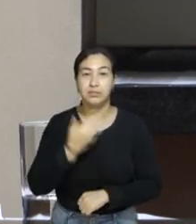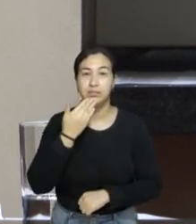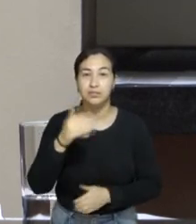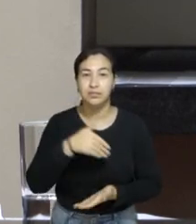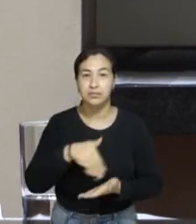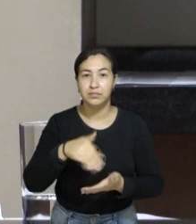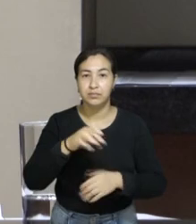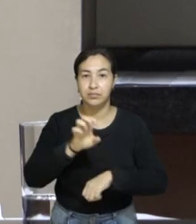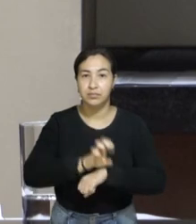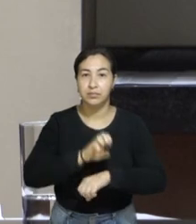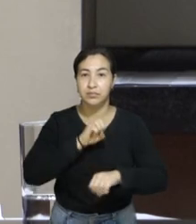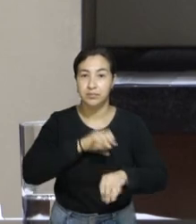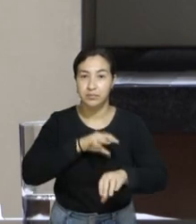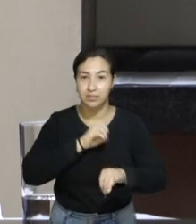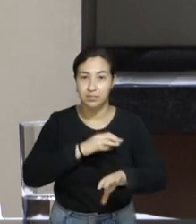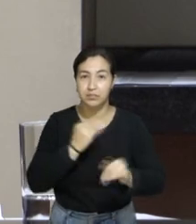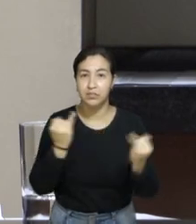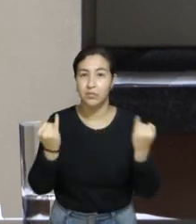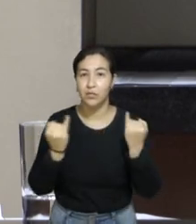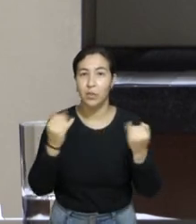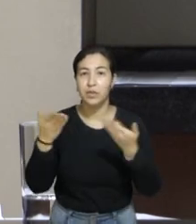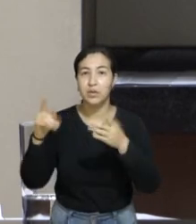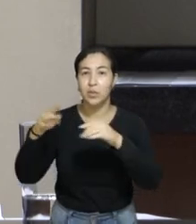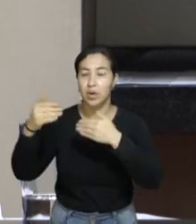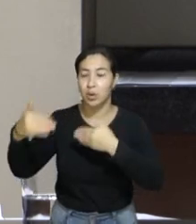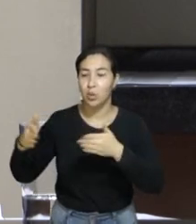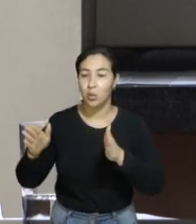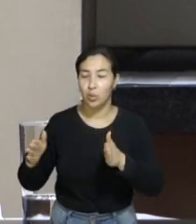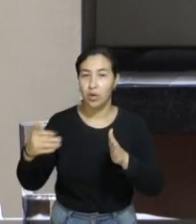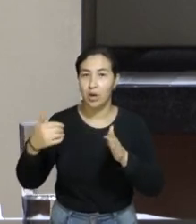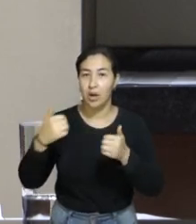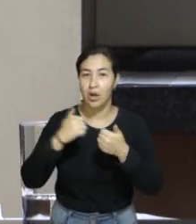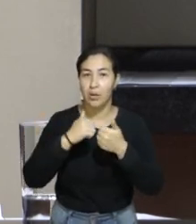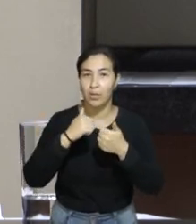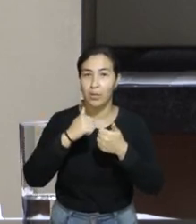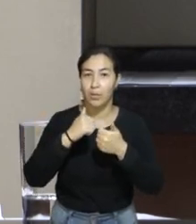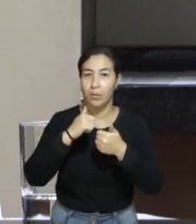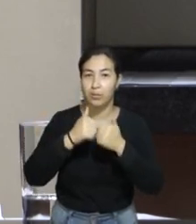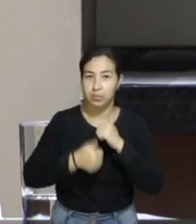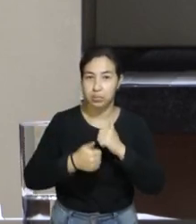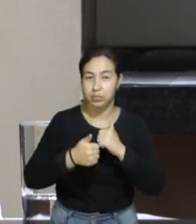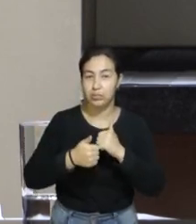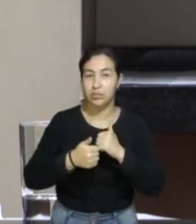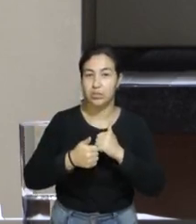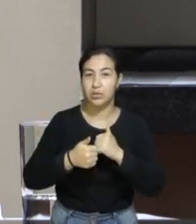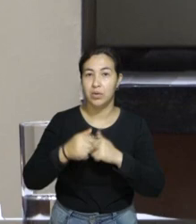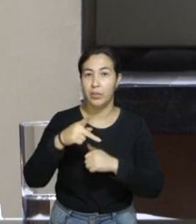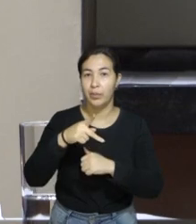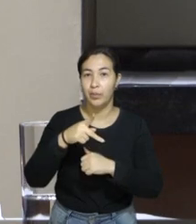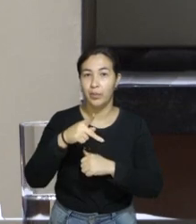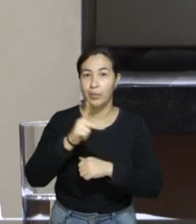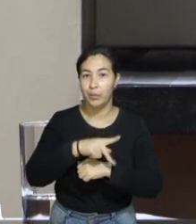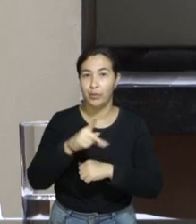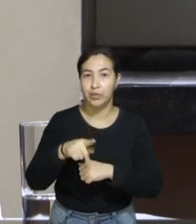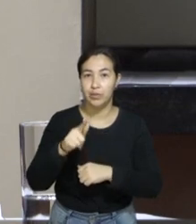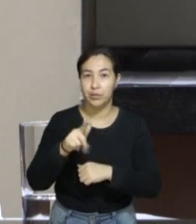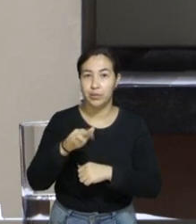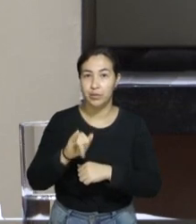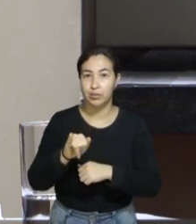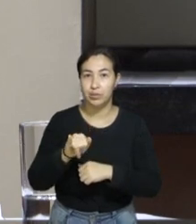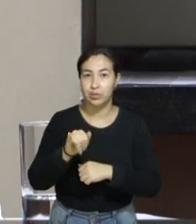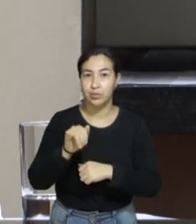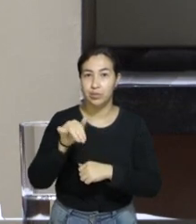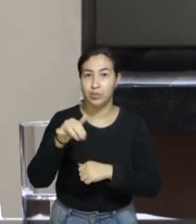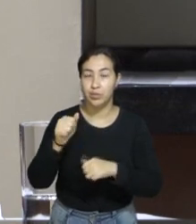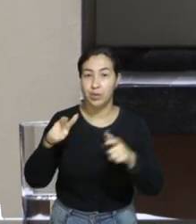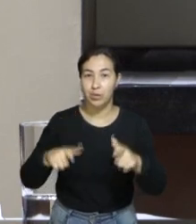secretário de Estado da Educação informações acerca do ginásio de esporte da Escola de Educação Básica Professora Zuma Becker, localizada no município de Santo Amaro da